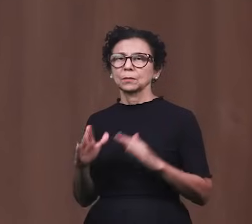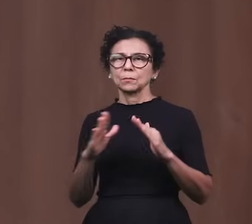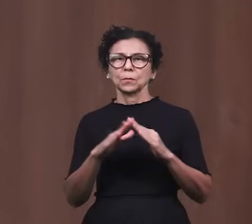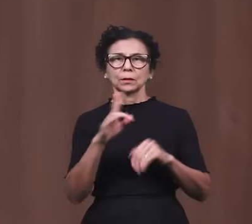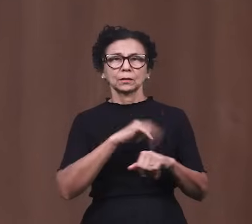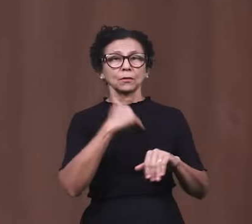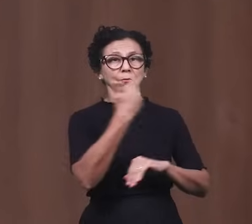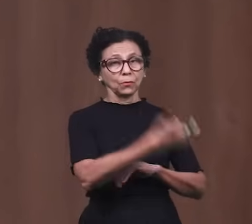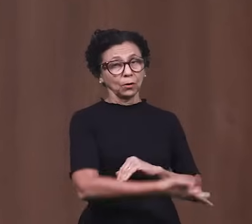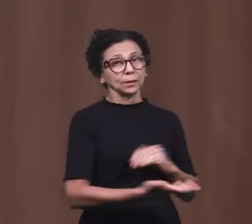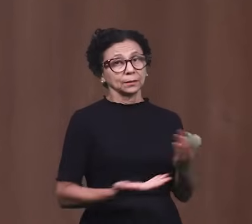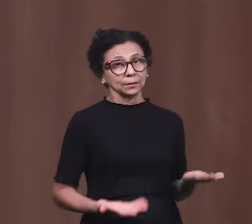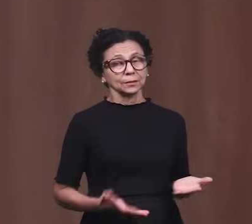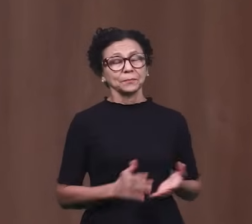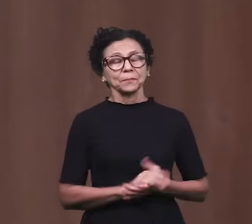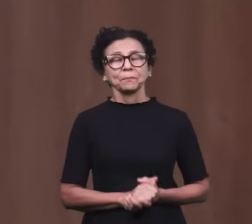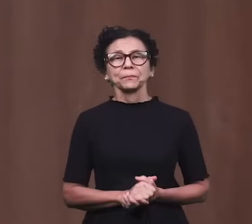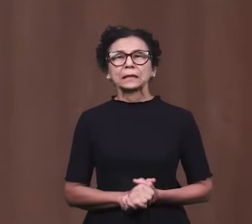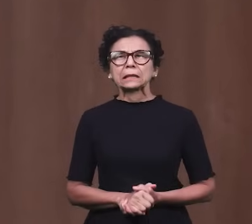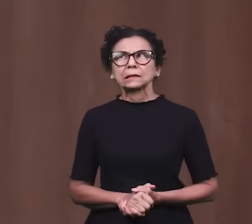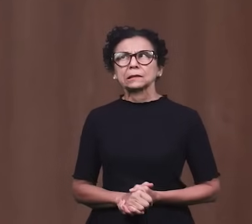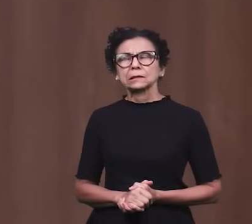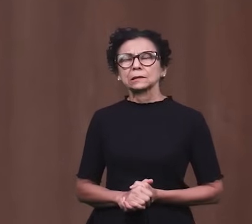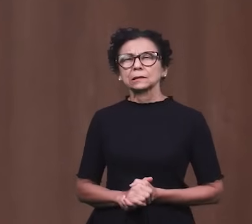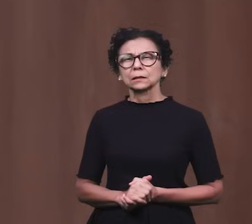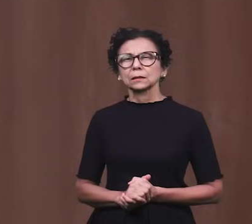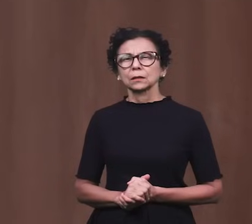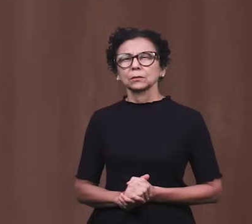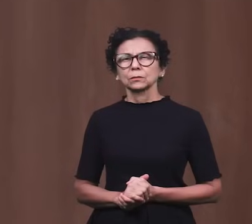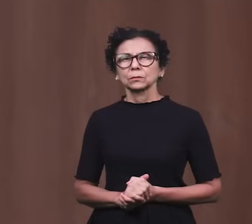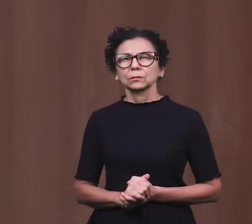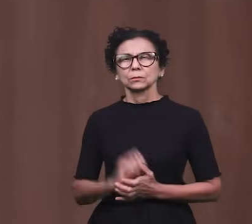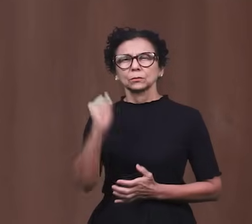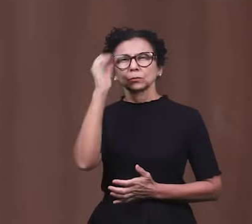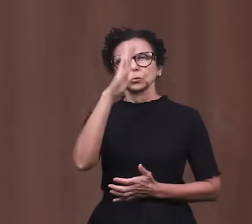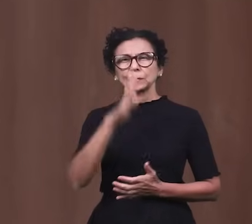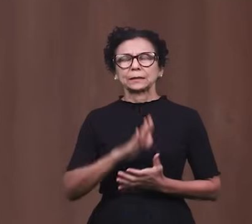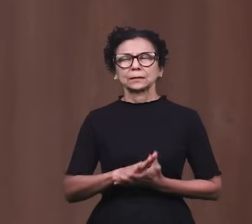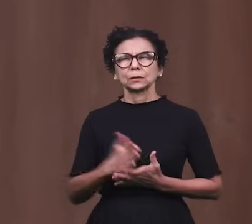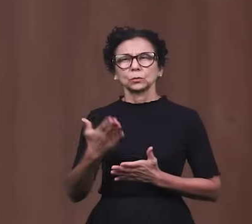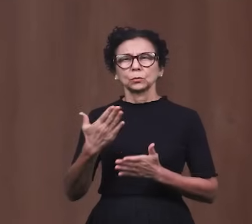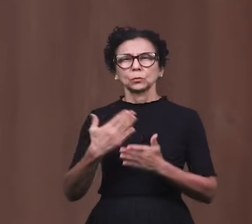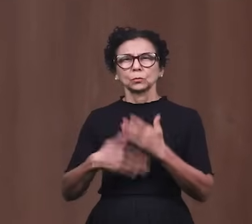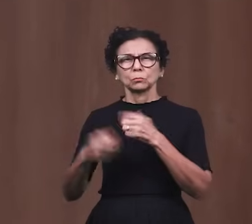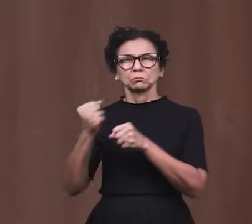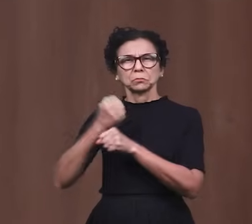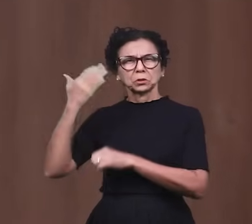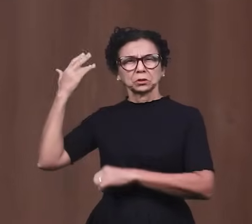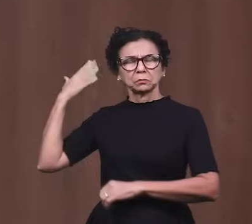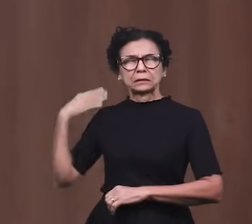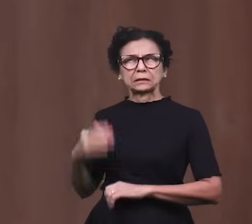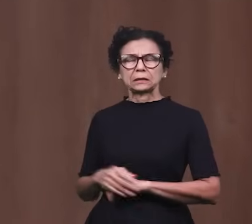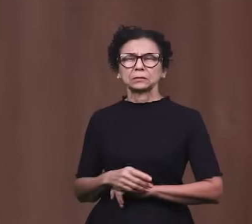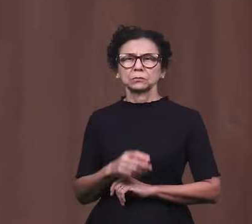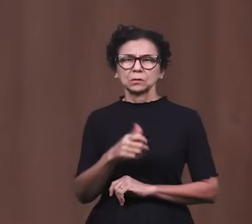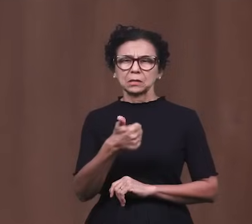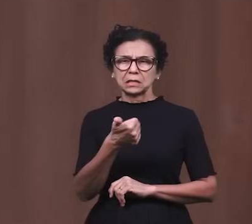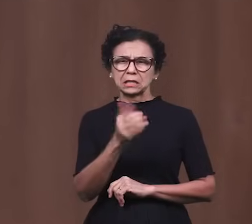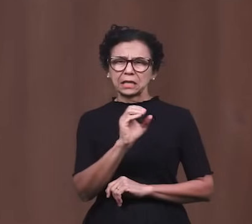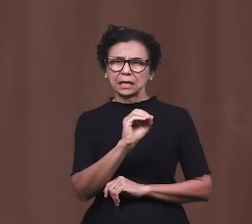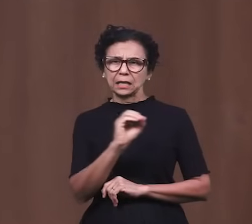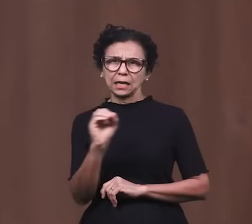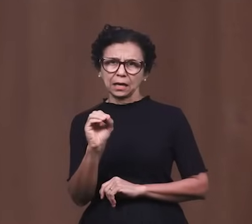estudo que mostrava que de R$100 em 94, quando se lançou o Plano Real, hoje esses R$100 comprariam proporcionalmente,